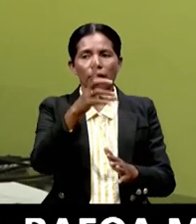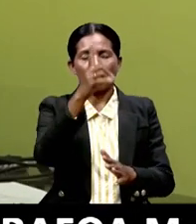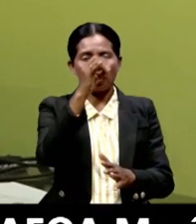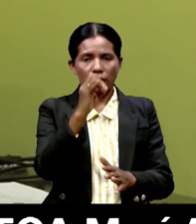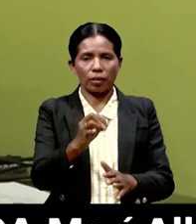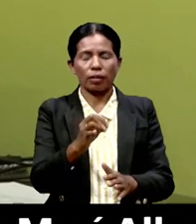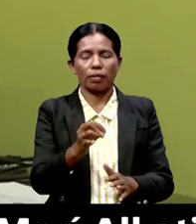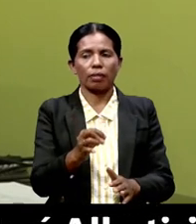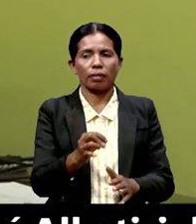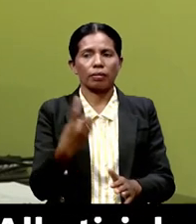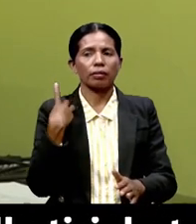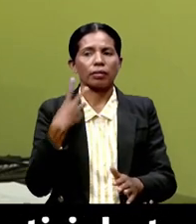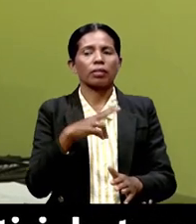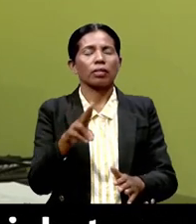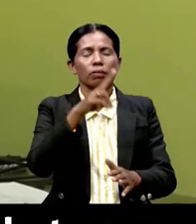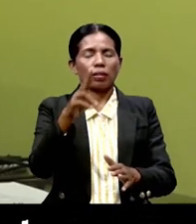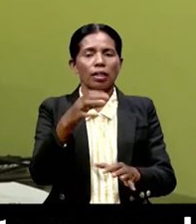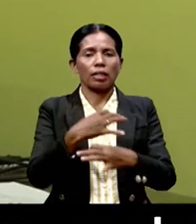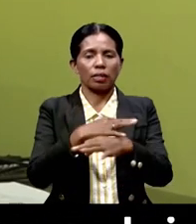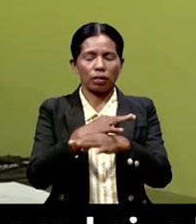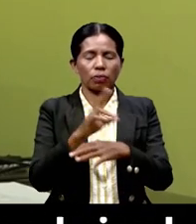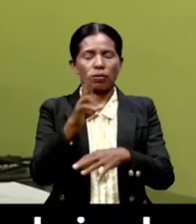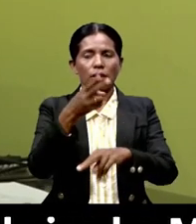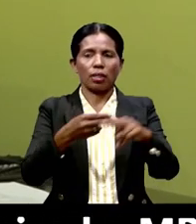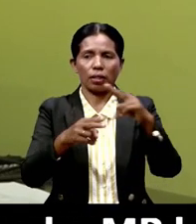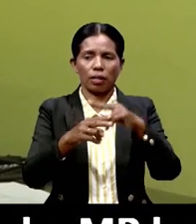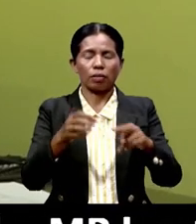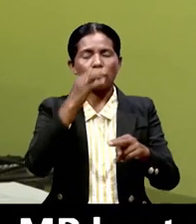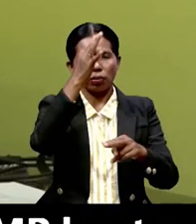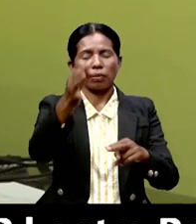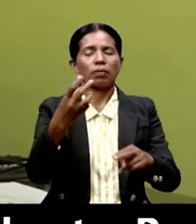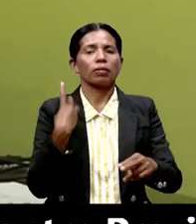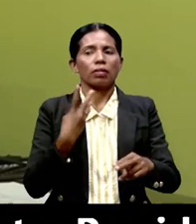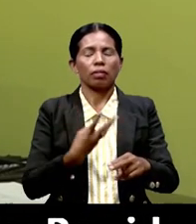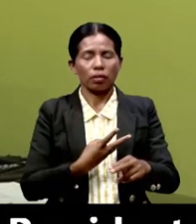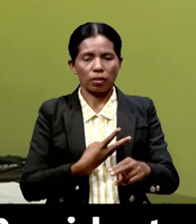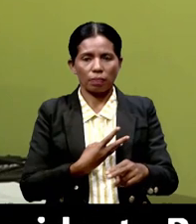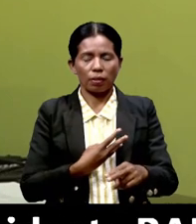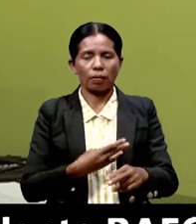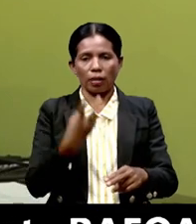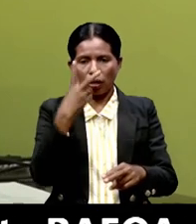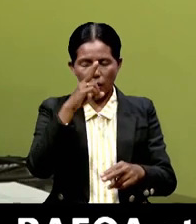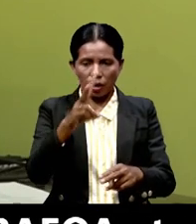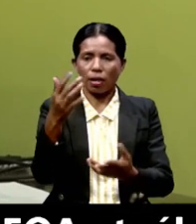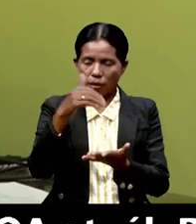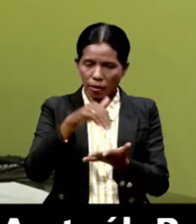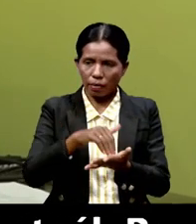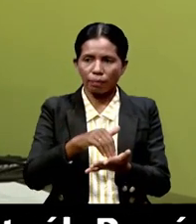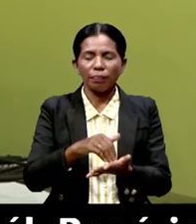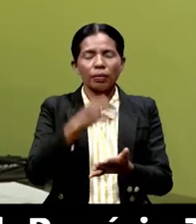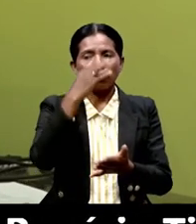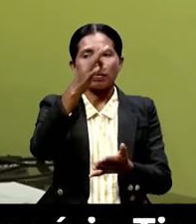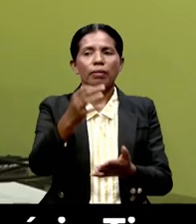tá manual, ela operação manual. Tá ba oi, e tá bolo sistema escada, que para belo controla, também, né? Mas tem que ba